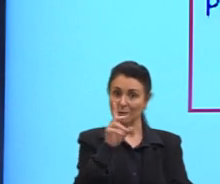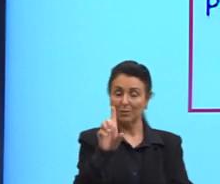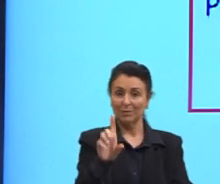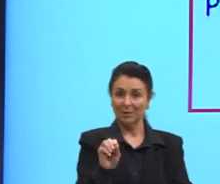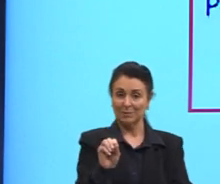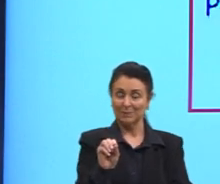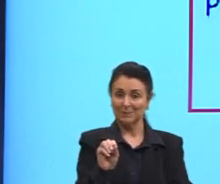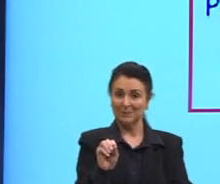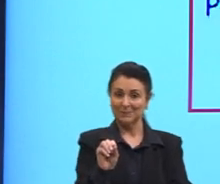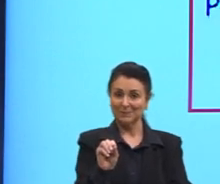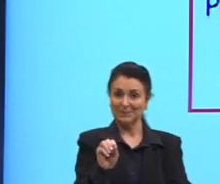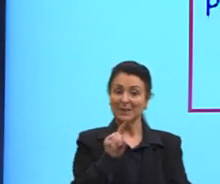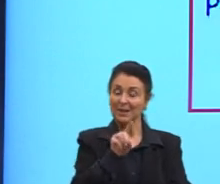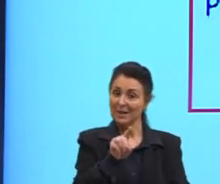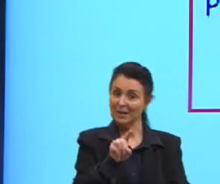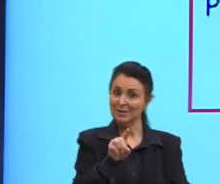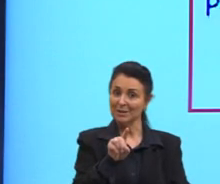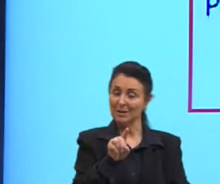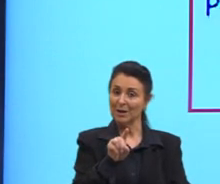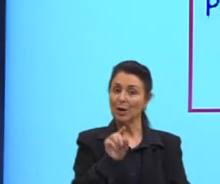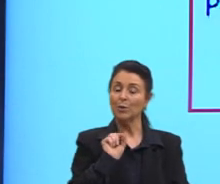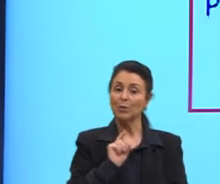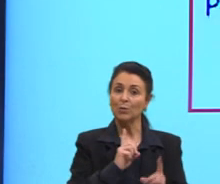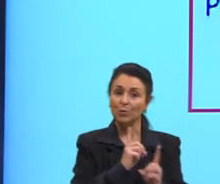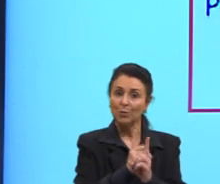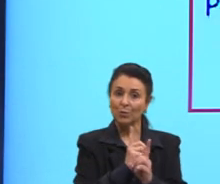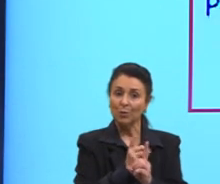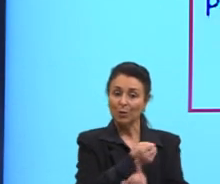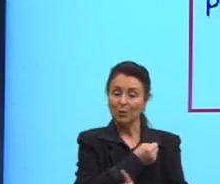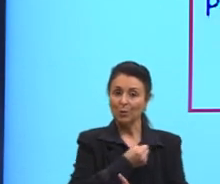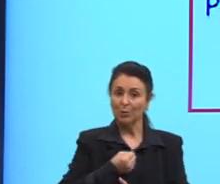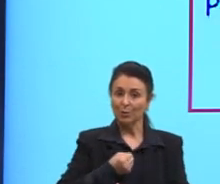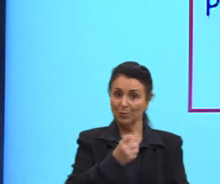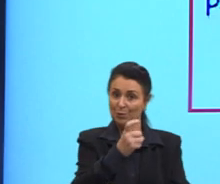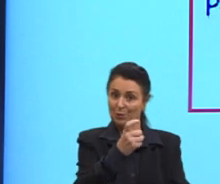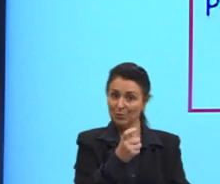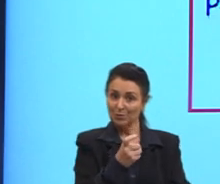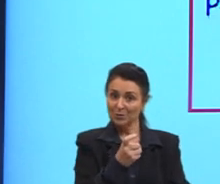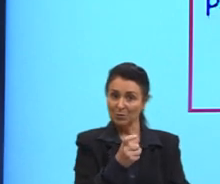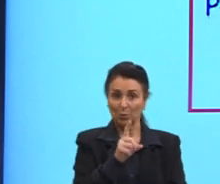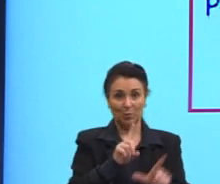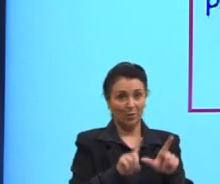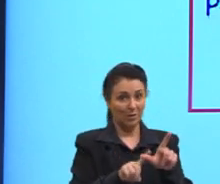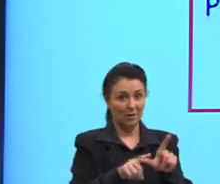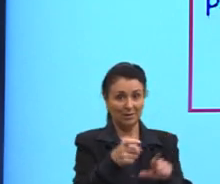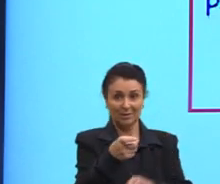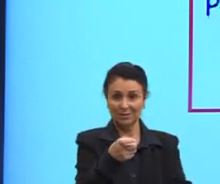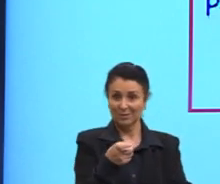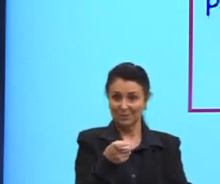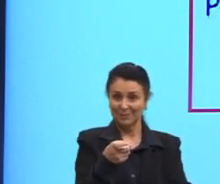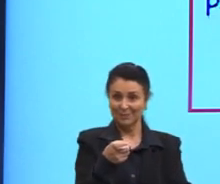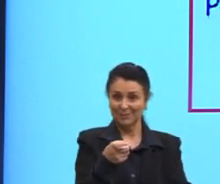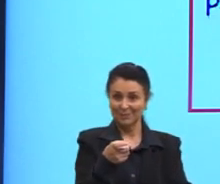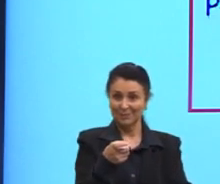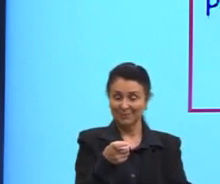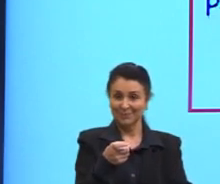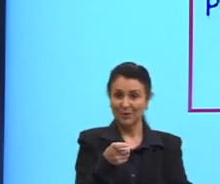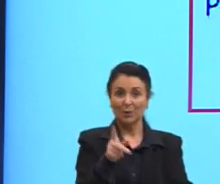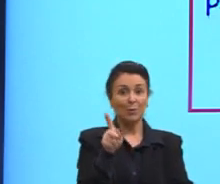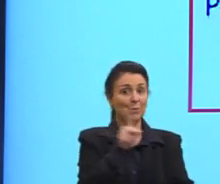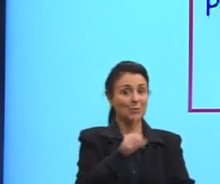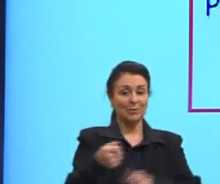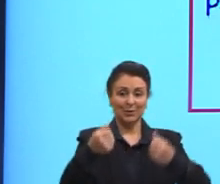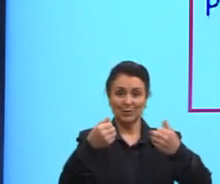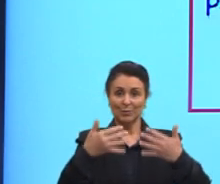resultado nosso valor para x sen x = 10 Então os números são como nós havia dito antes